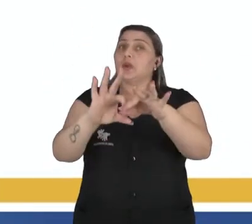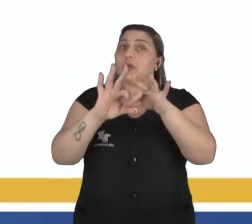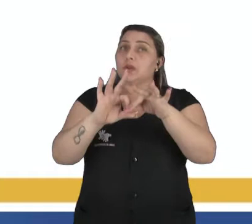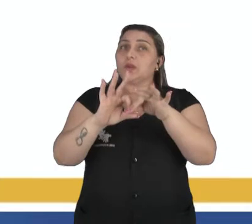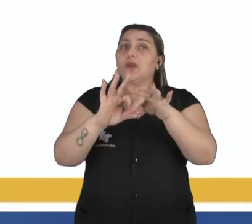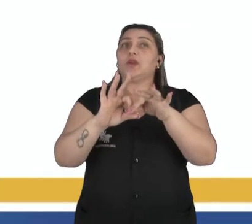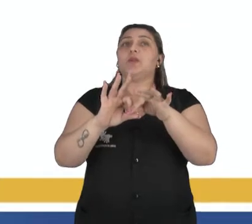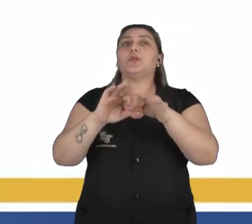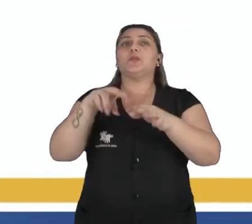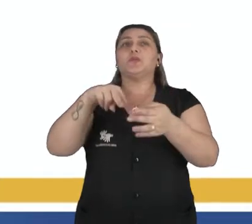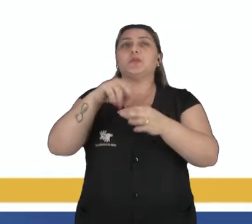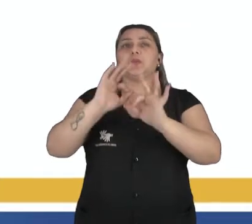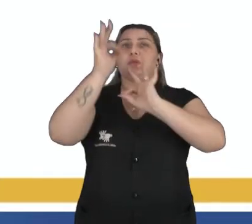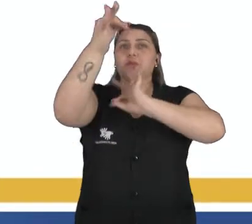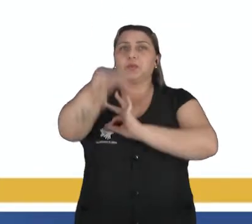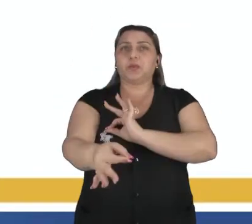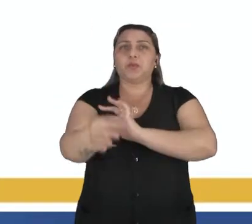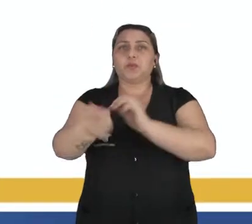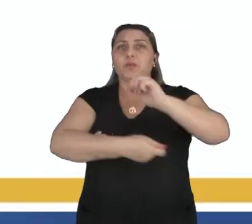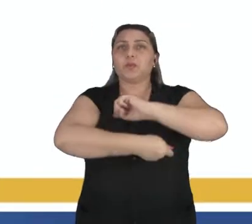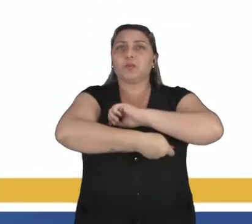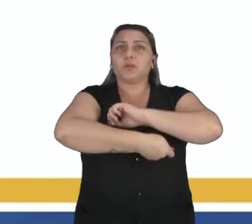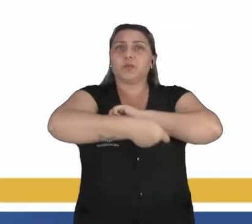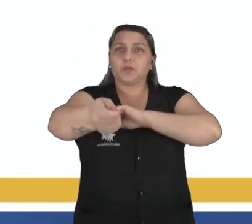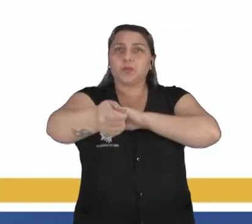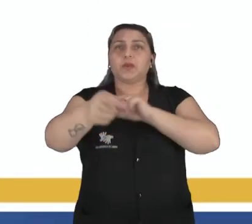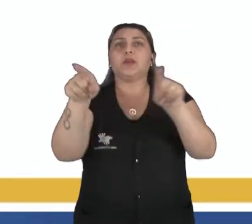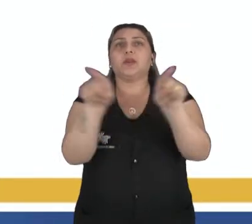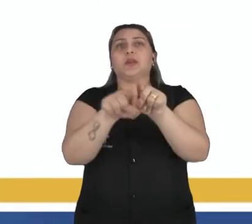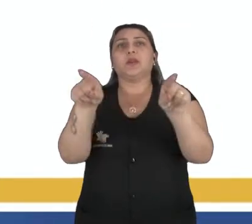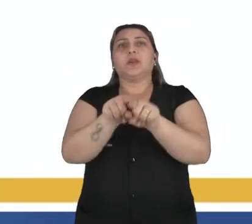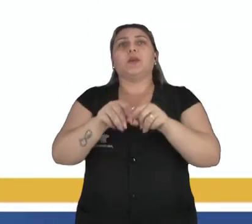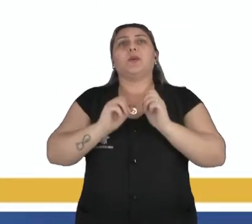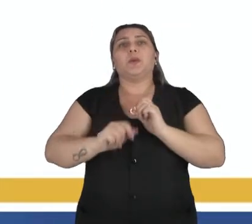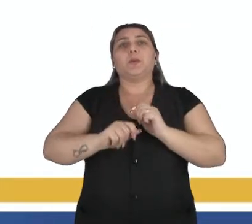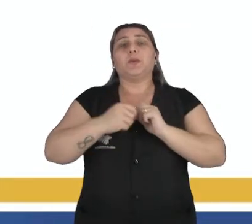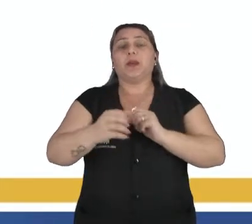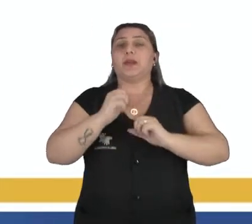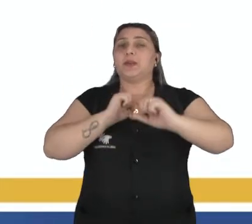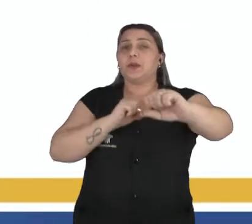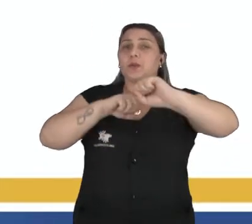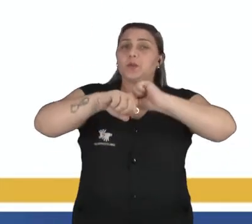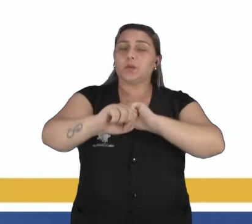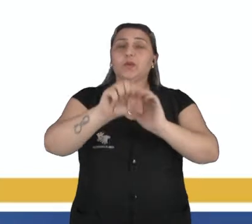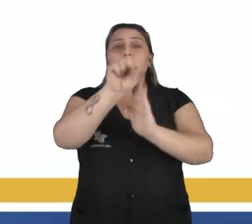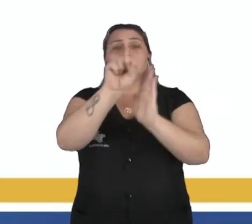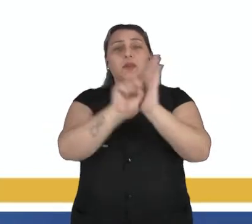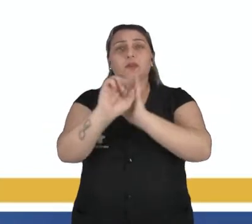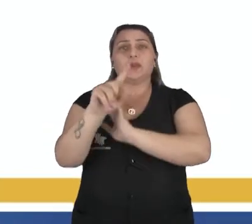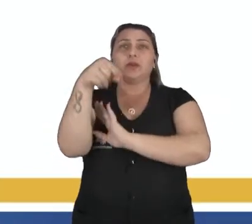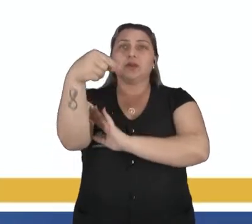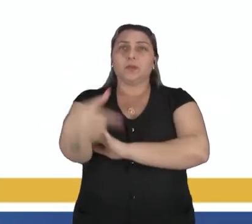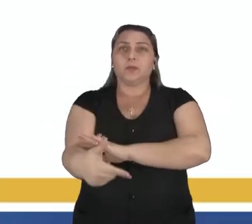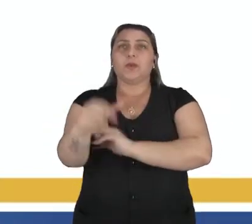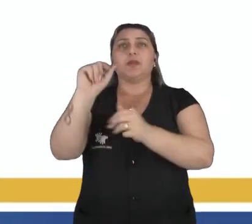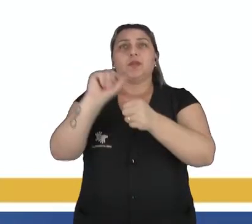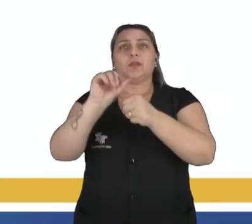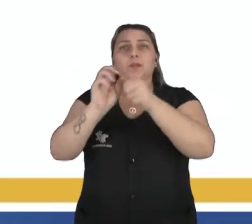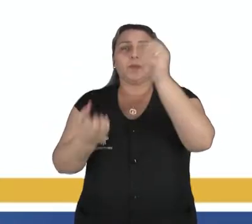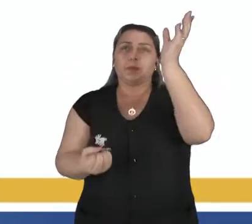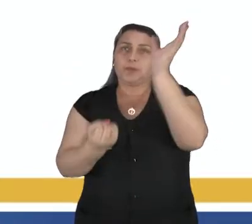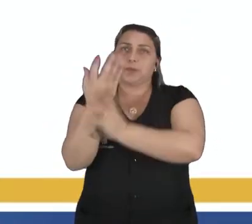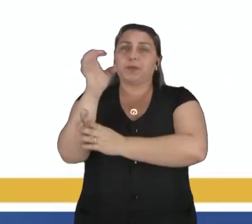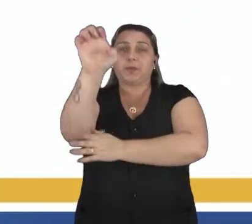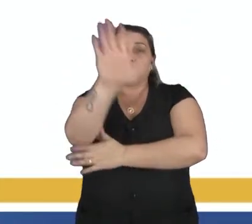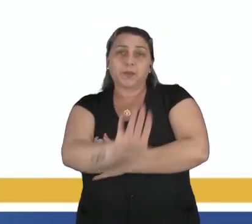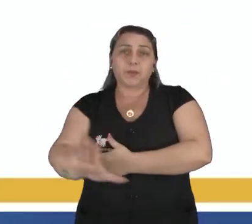salto em distância, lançamento de disco, lançamento de dardo e luta. Séculos depois, feiras e festivais por